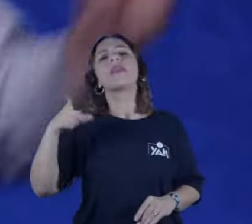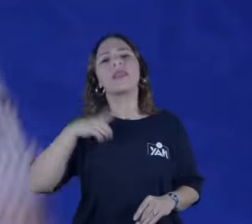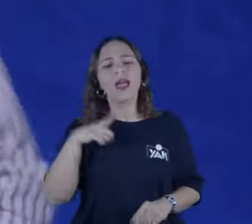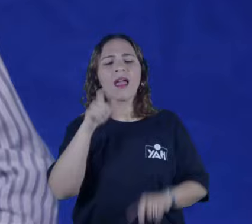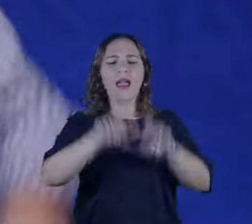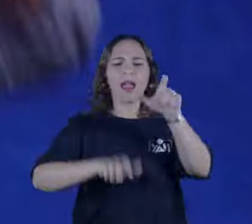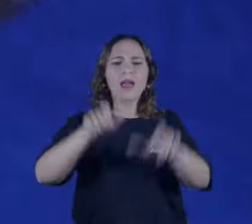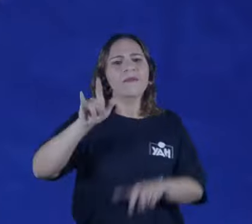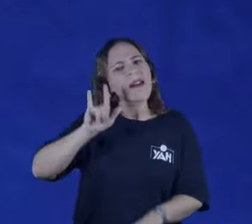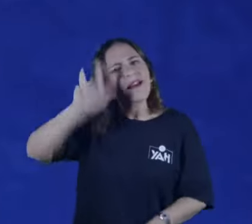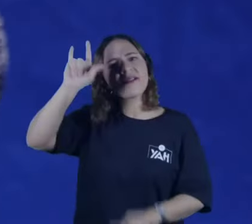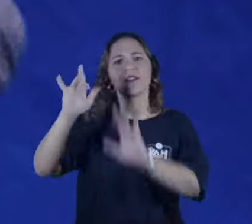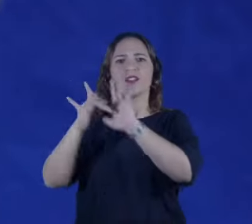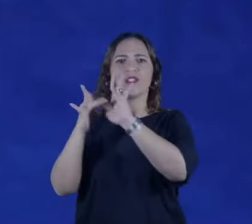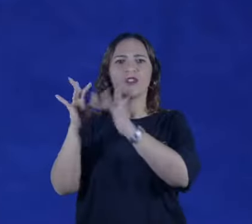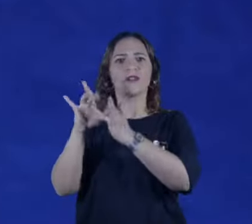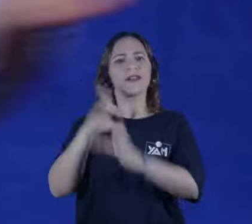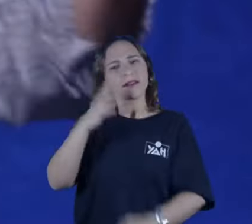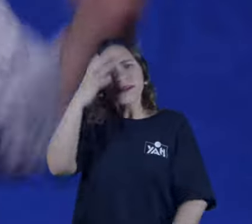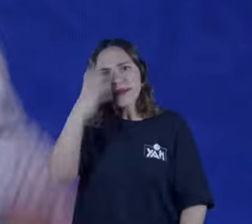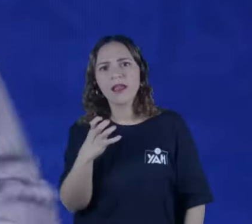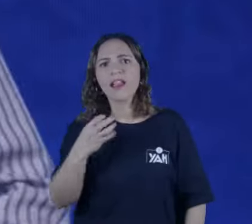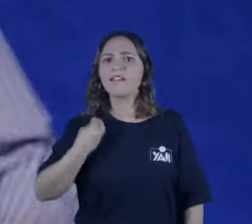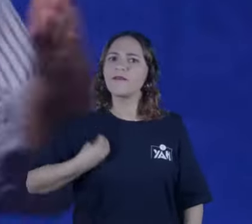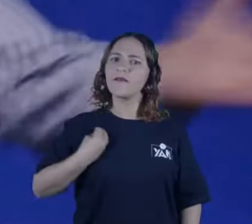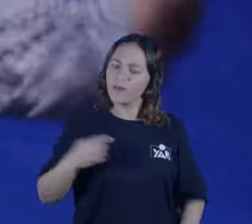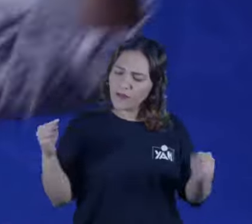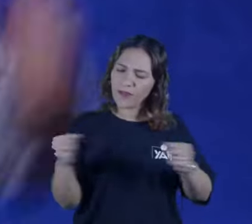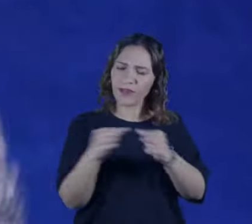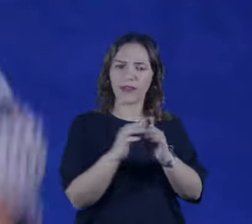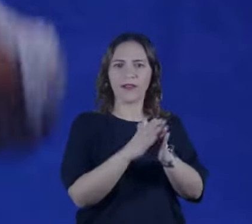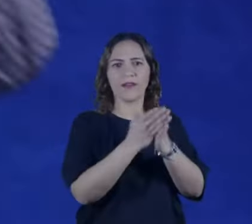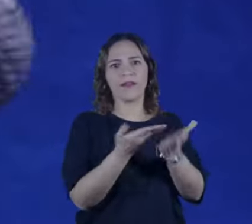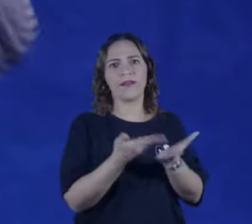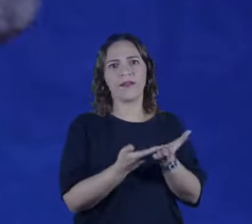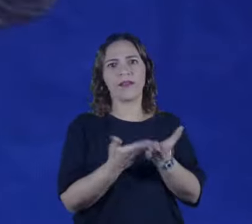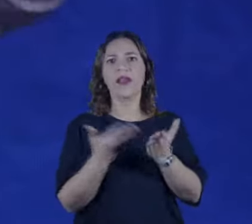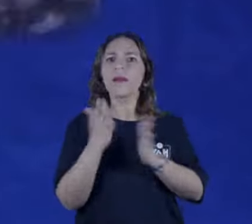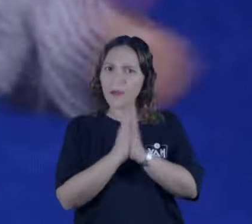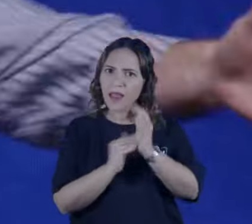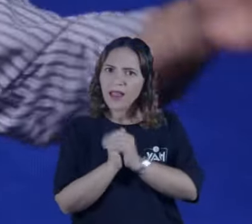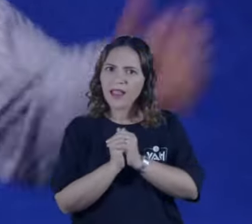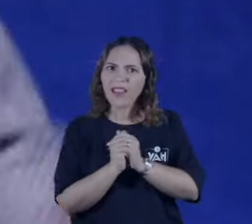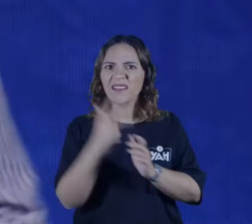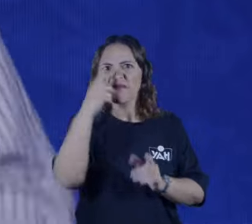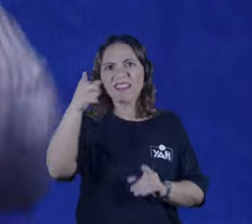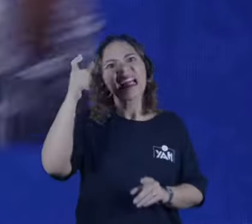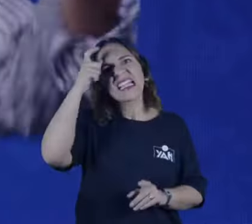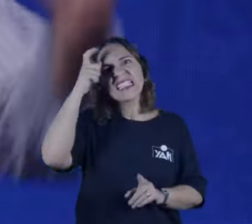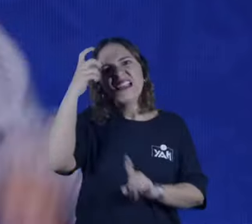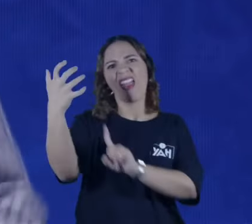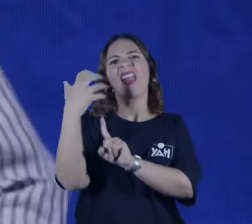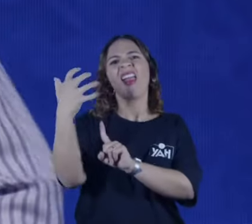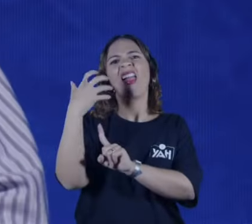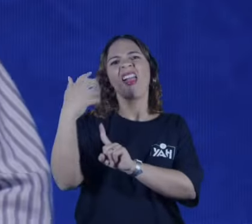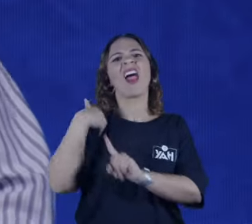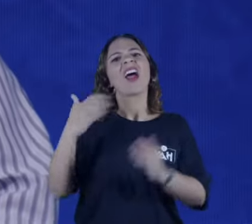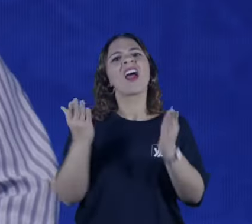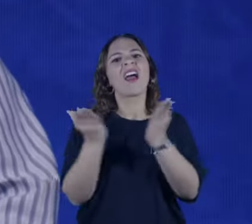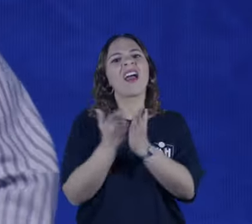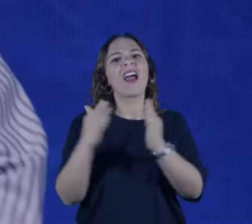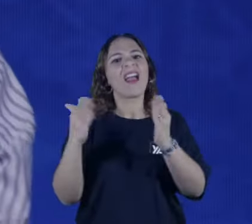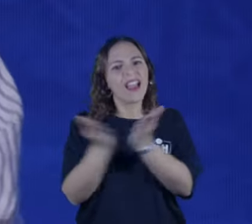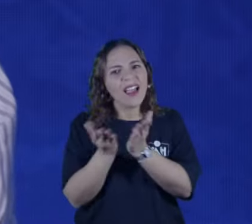pessoas que amam Jesus e que são sérios e que vivem segundo a palavra, amém ou não? Não deixe o diabo te convencer a sair da